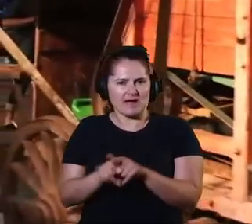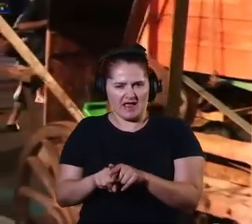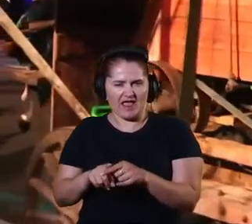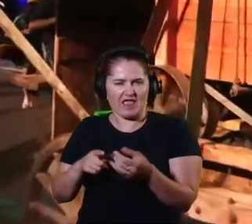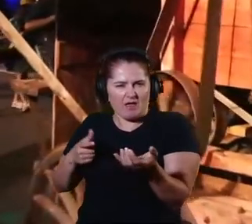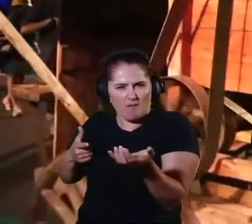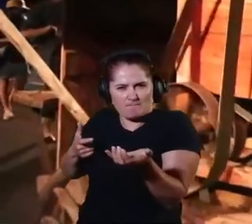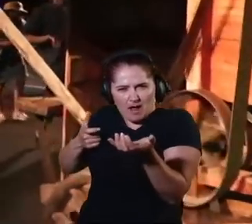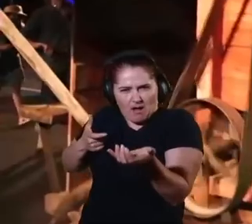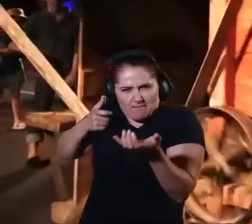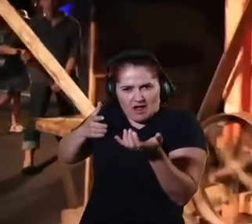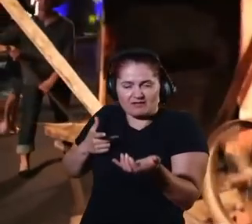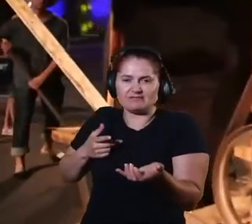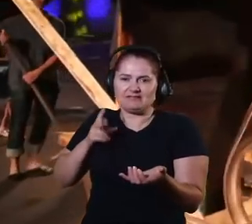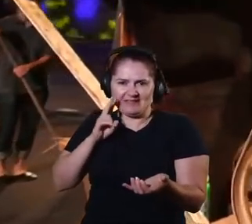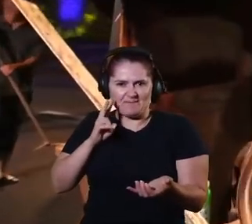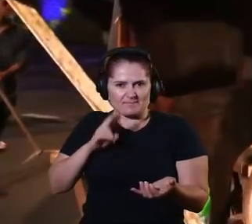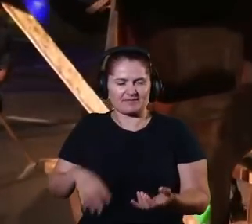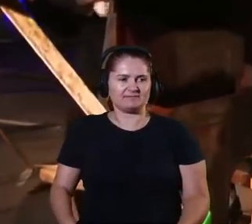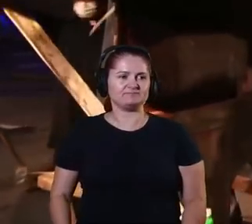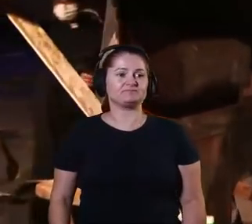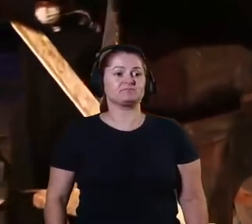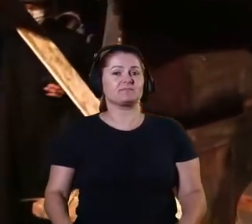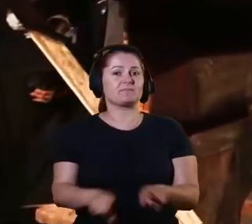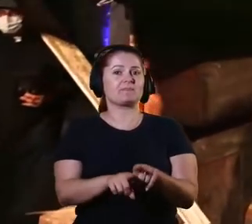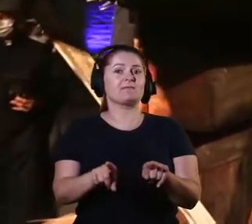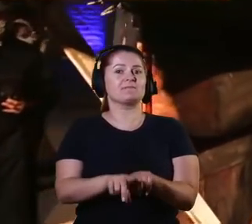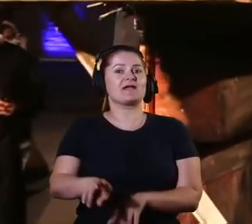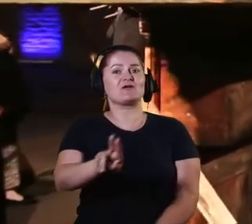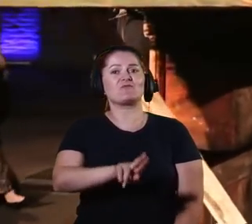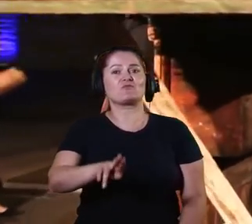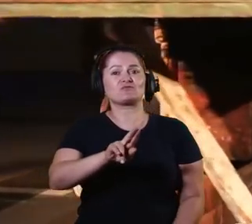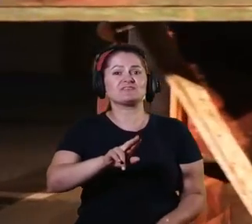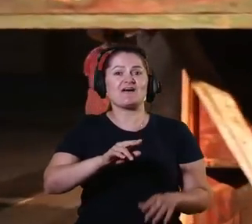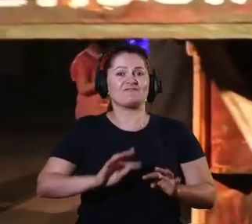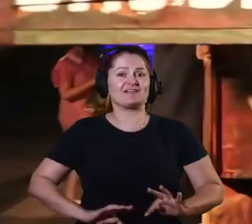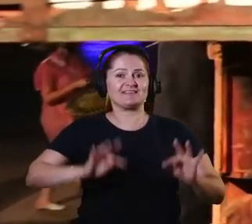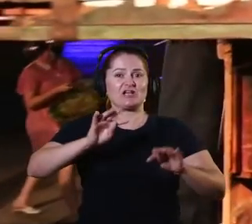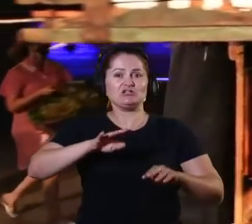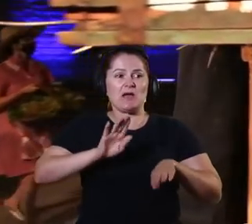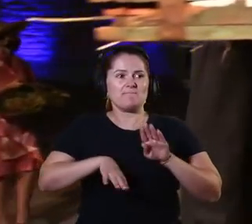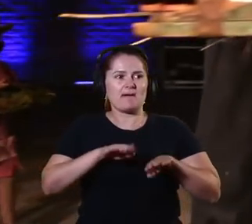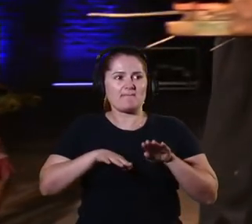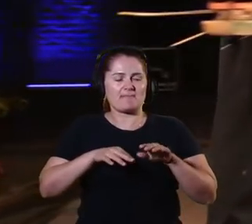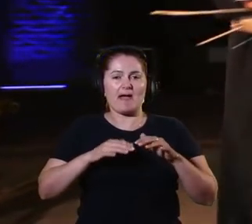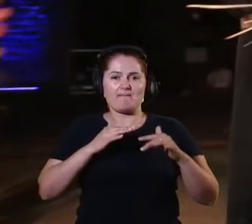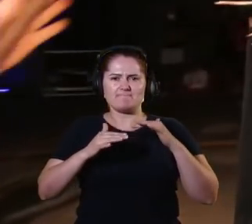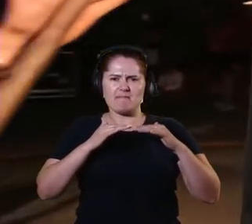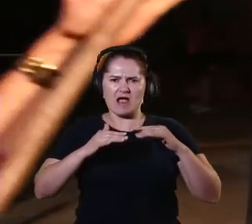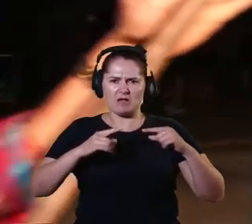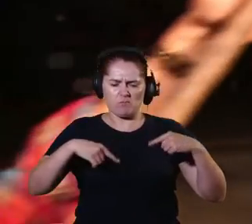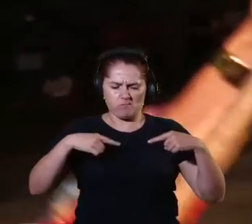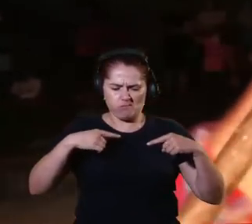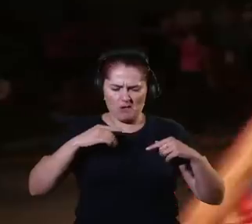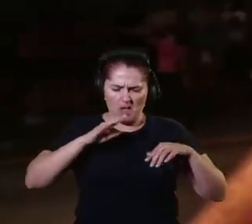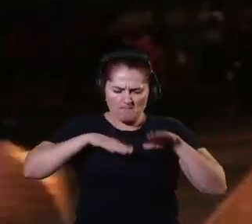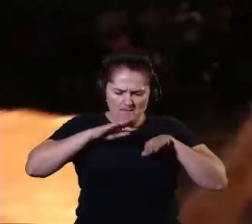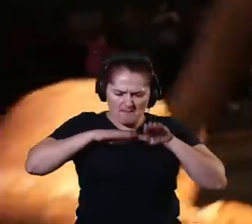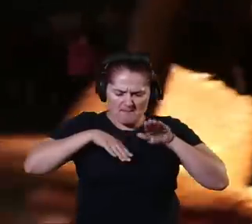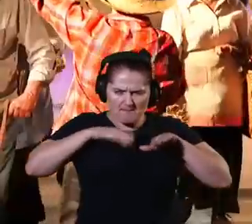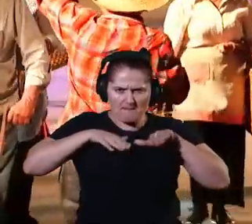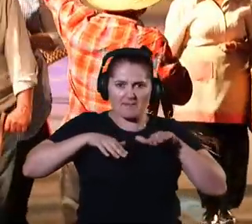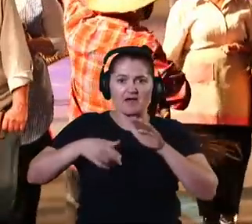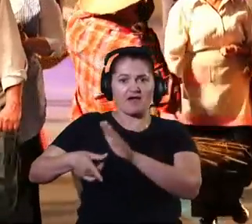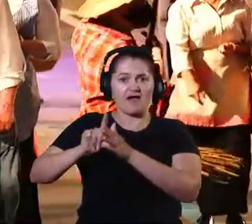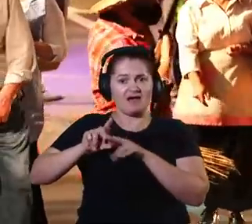de e essa tecnologia aqui, ó, banha-rança. Chegou antes do trem, né? A trilhadeira chegou antes do trem, né?